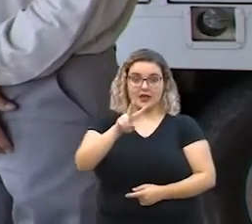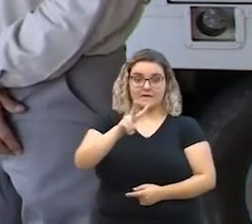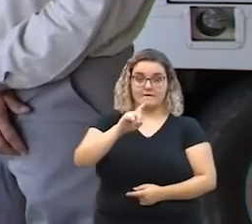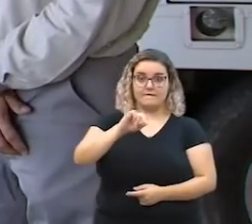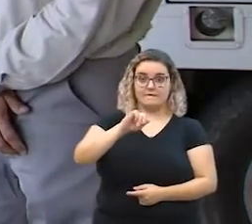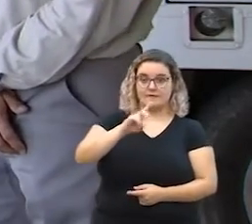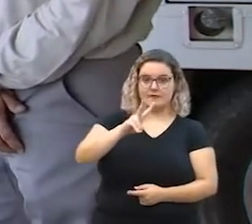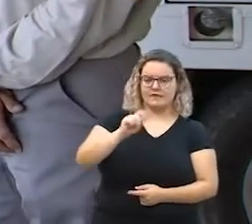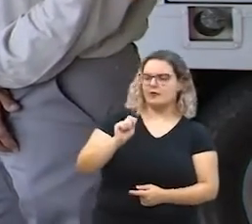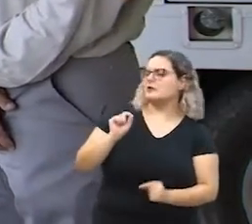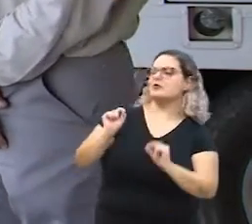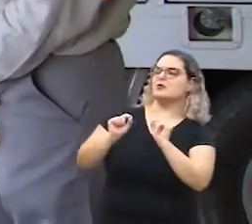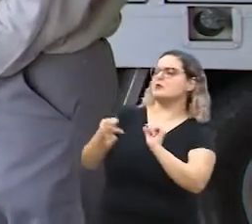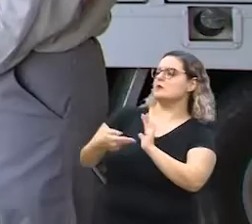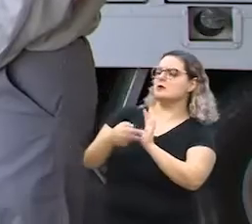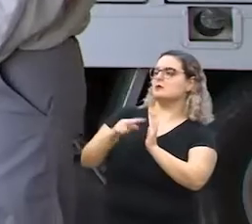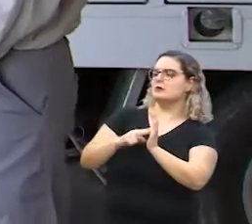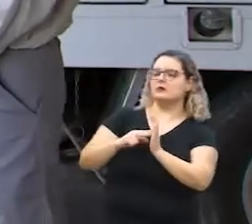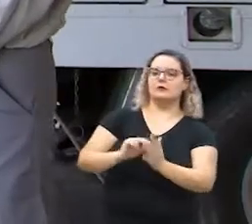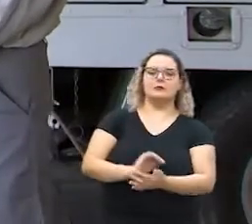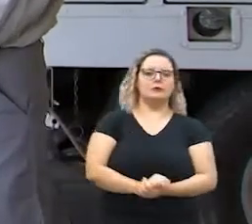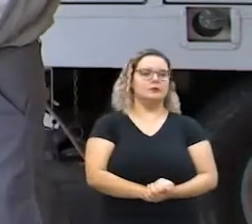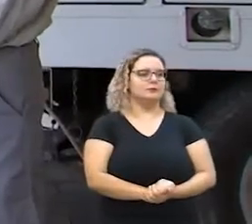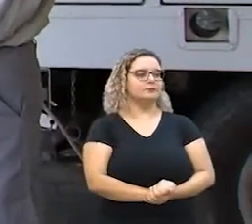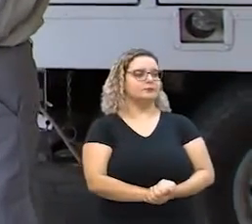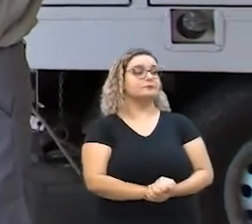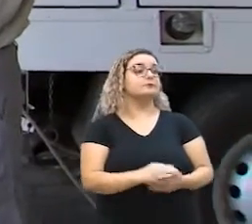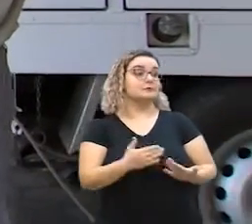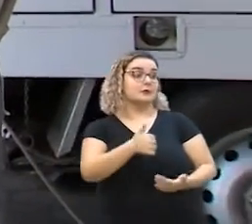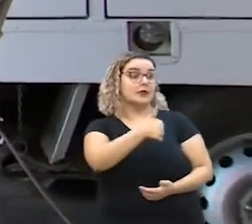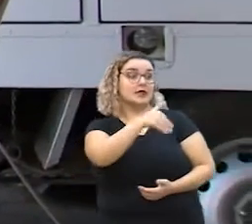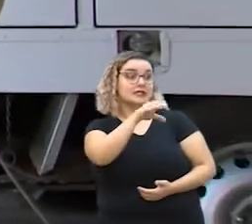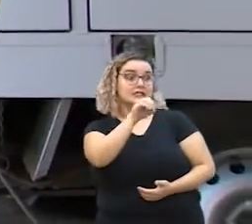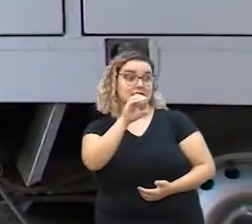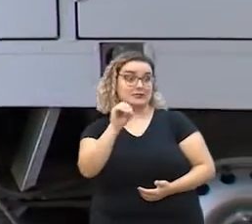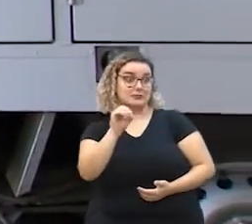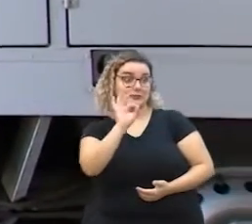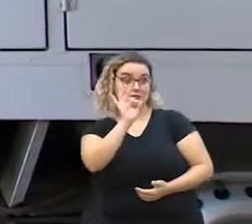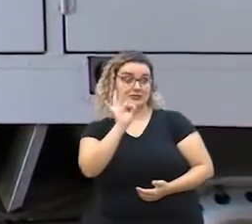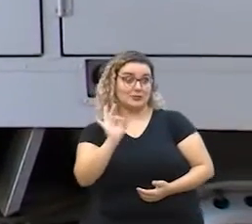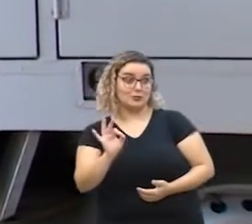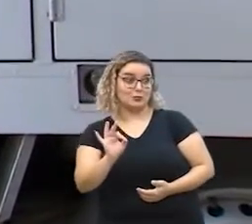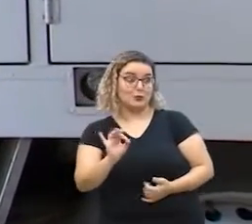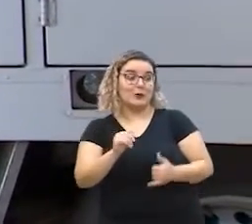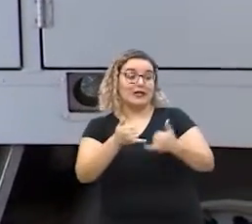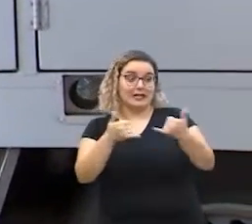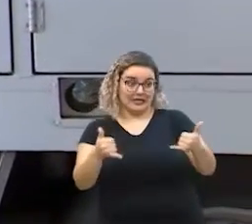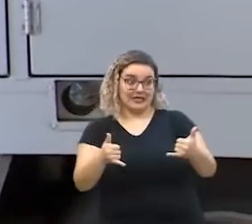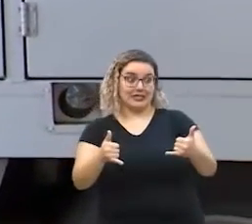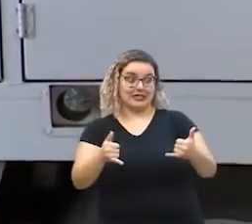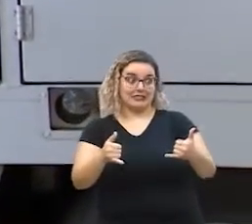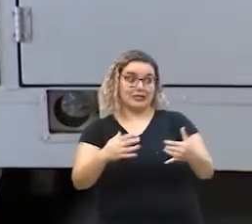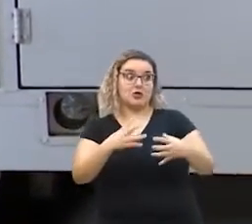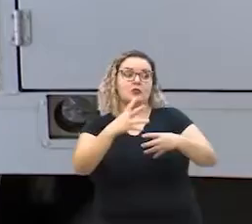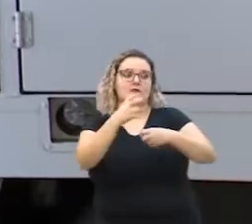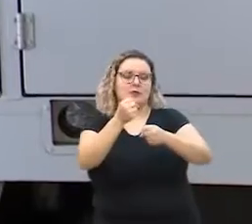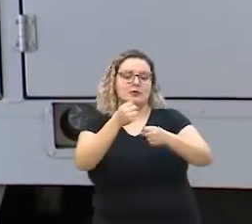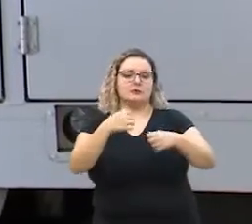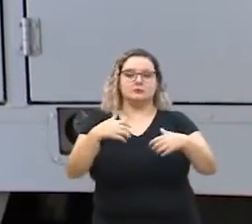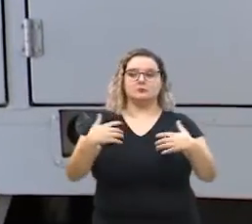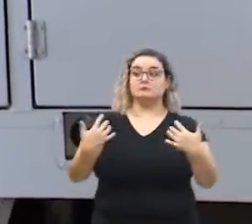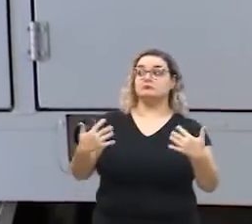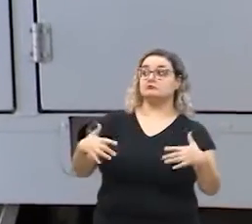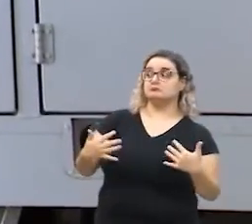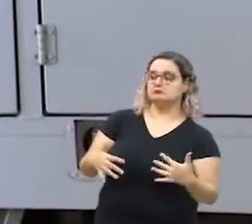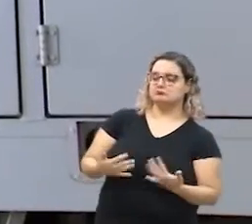eletricista de linha viva? A gente trabalha com a rede 100% ligada no potencial. Entendi. Tem